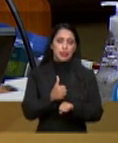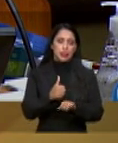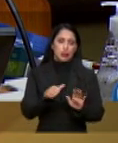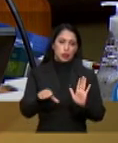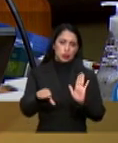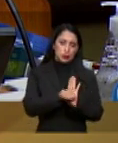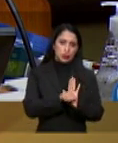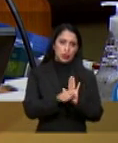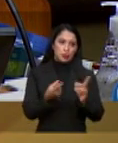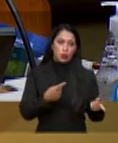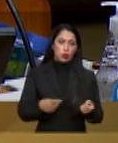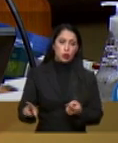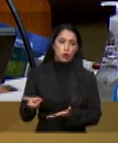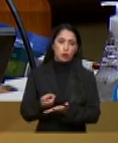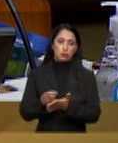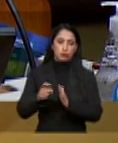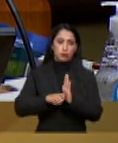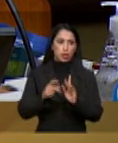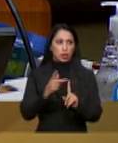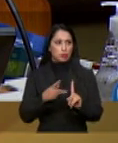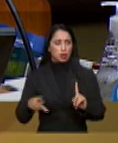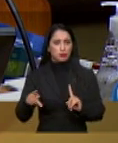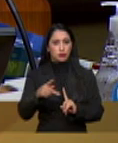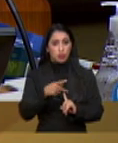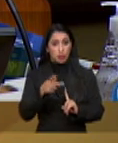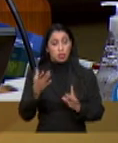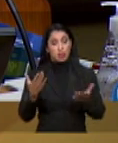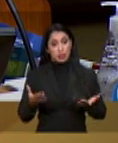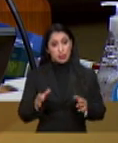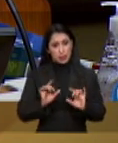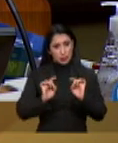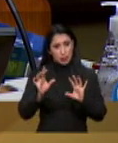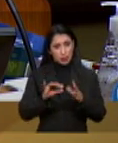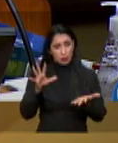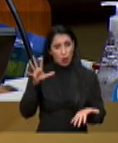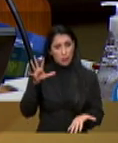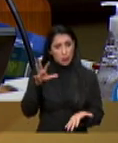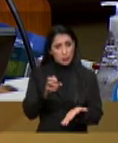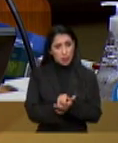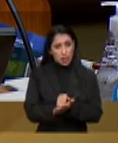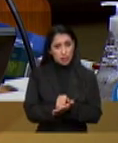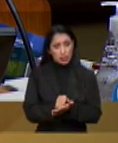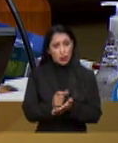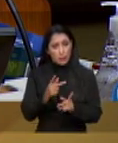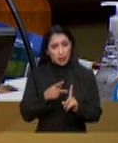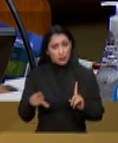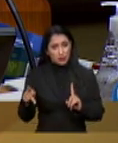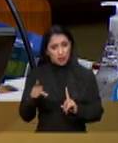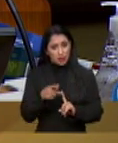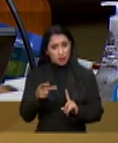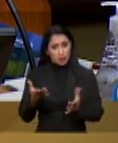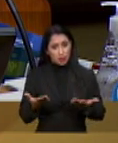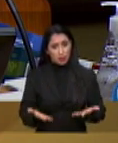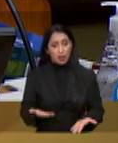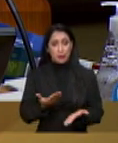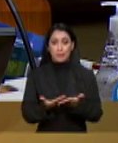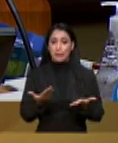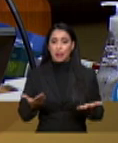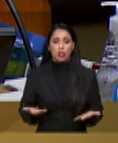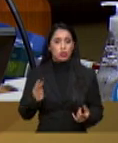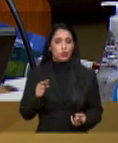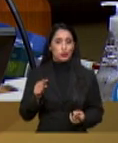contra a ordem tributária e a previdência social, especialmente a apropriação indébita previdenciária, perde à razão de